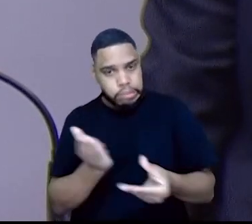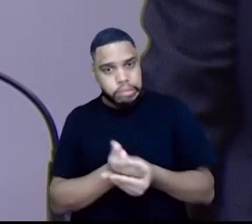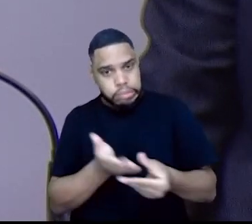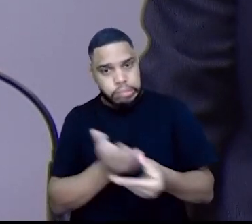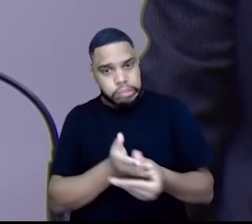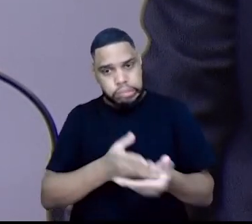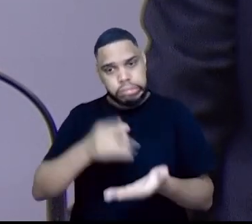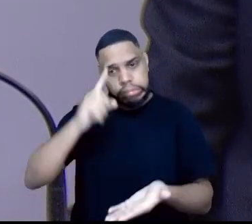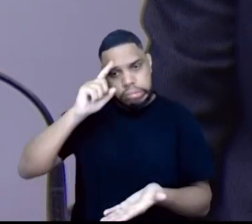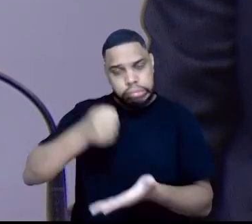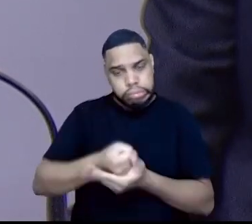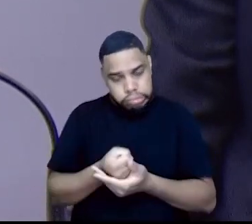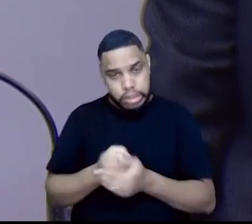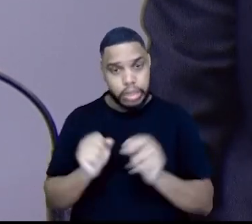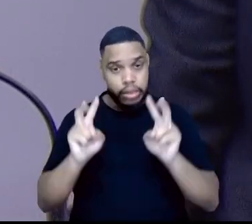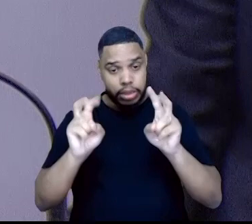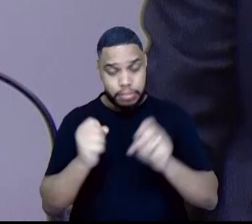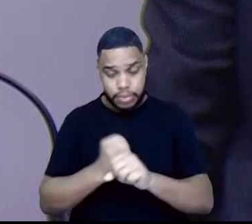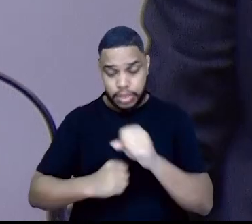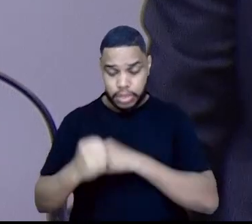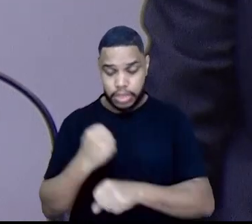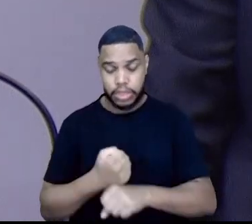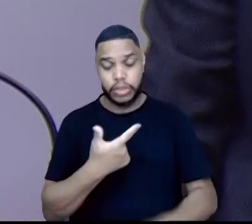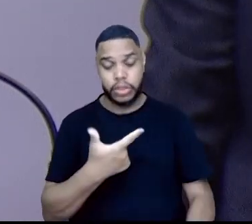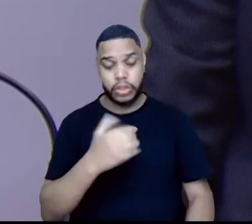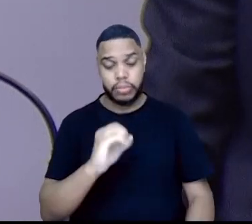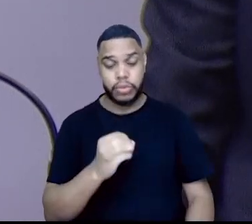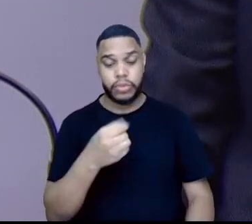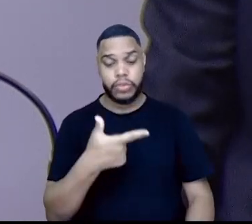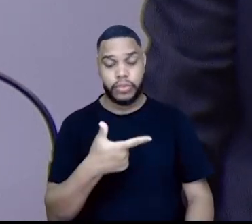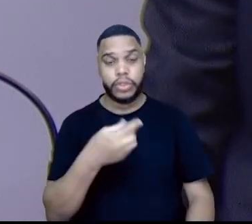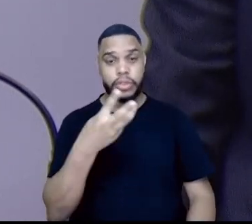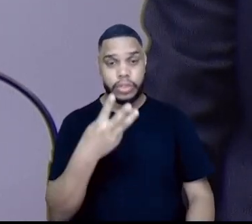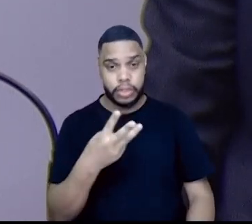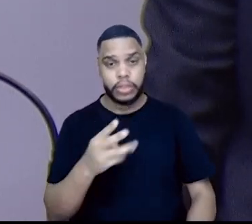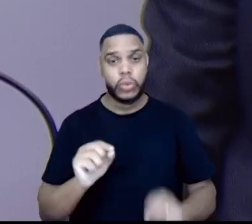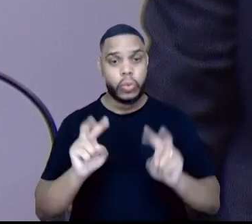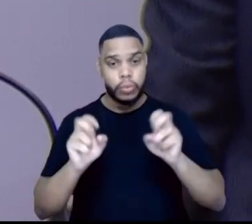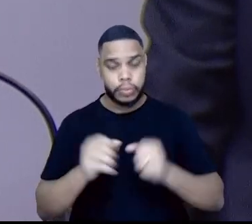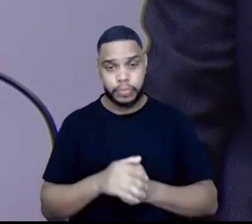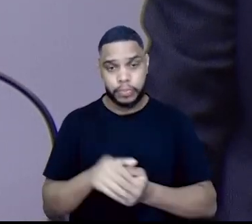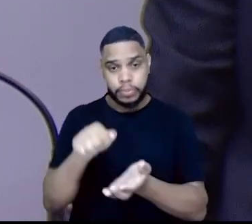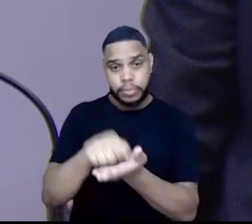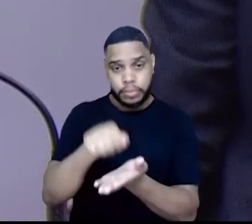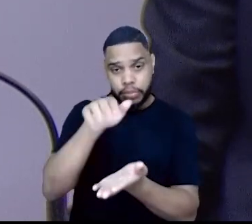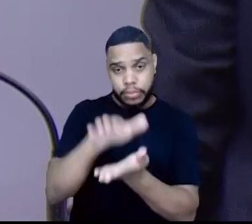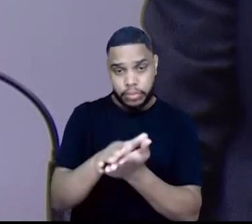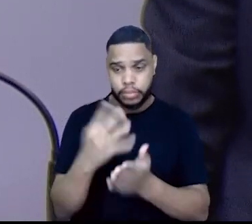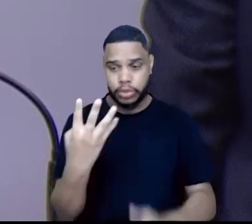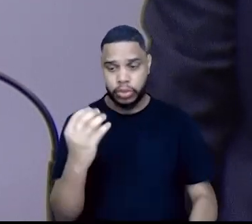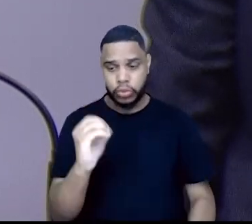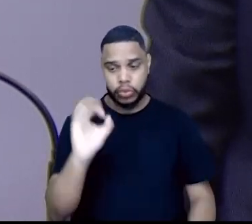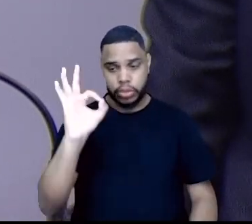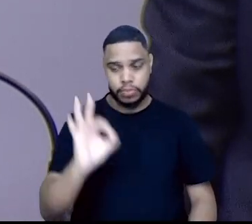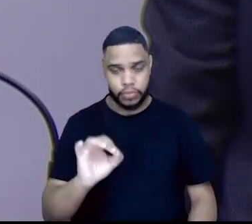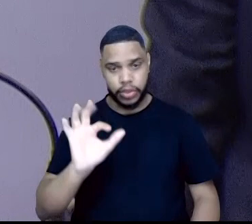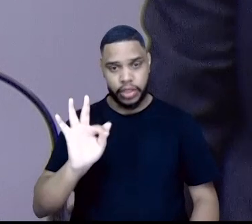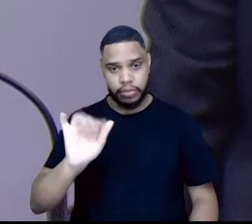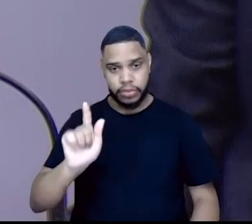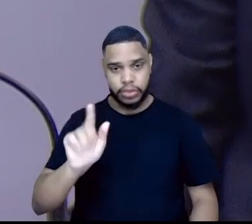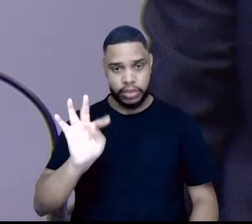sentenças, no ano de 2023, são multa de 40% do FGTS,